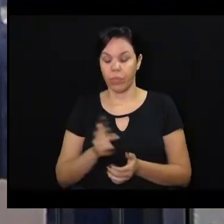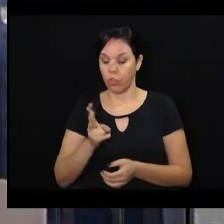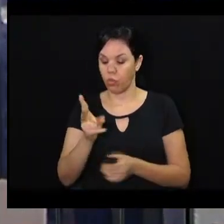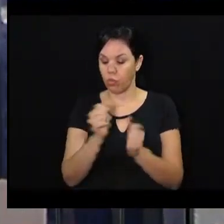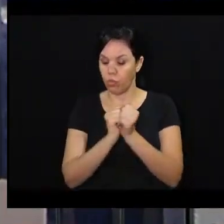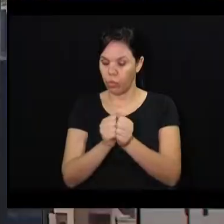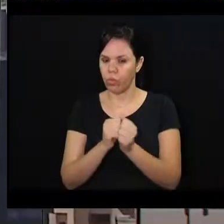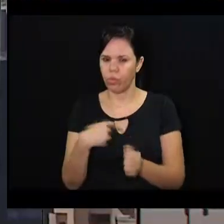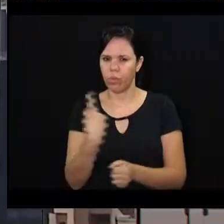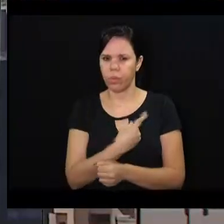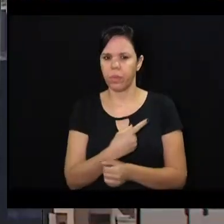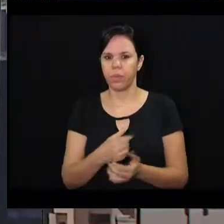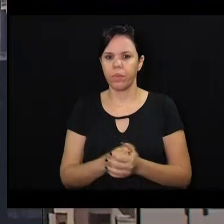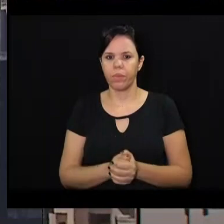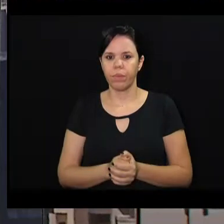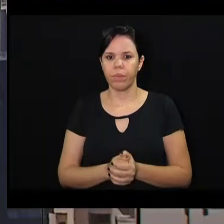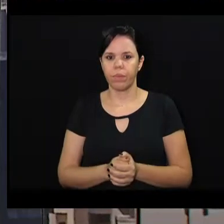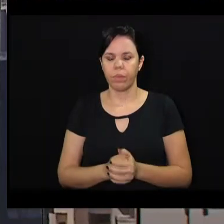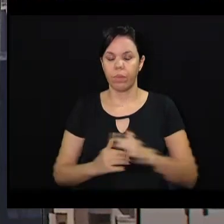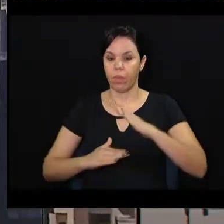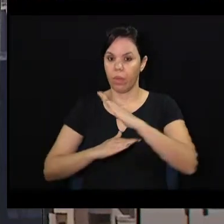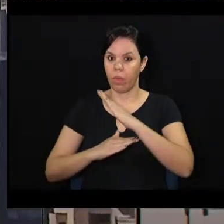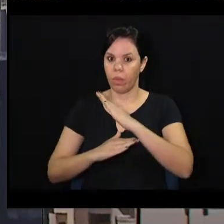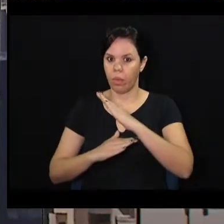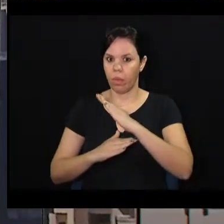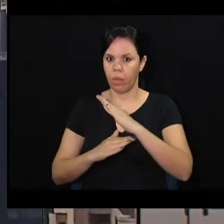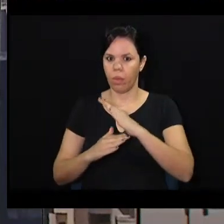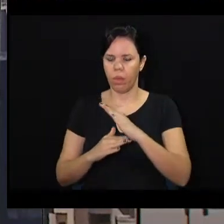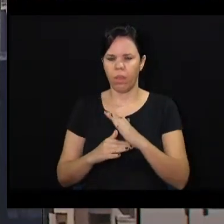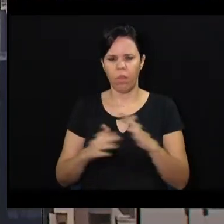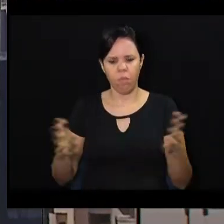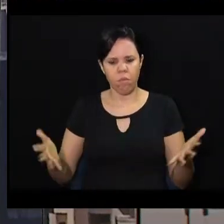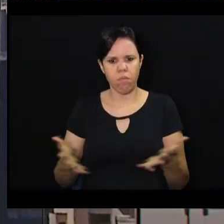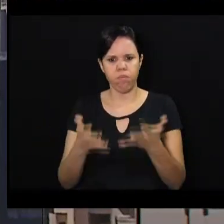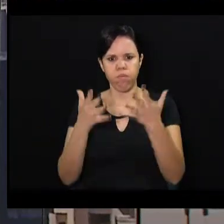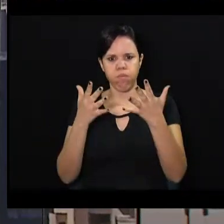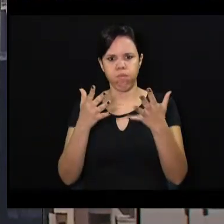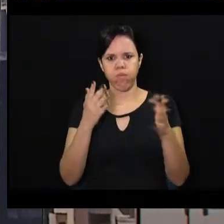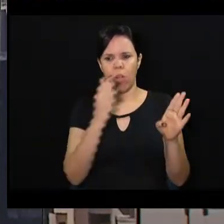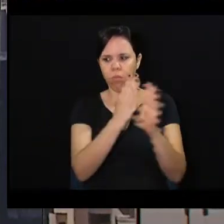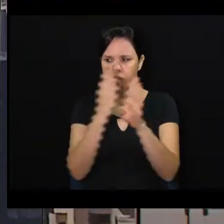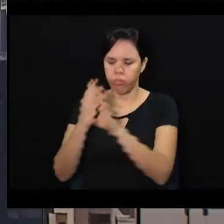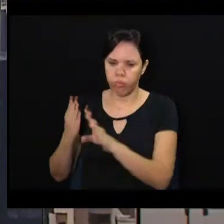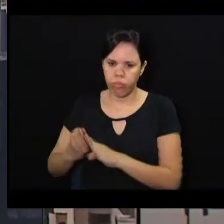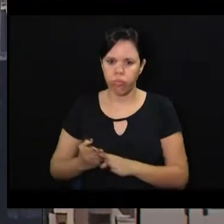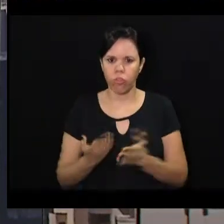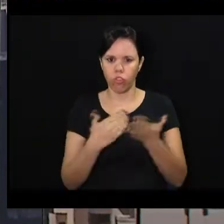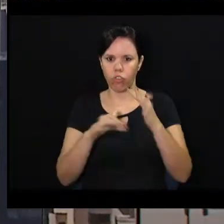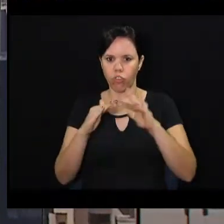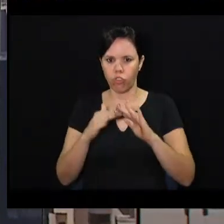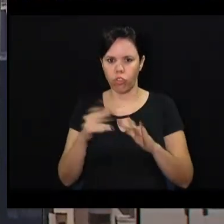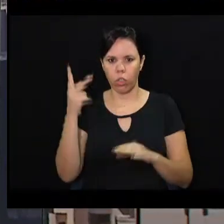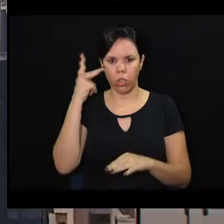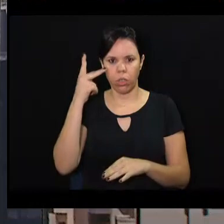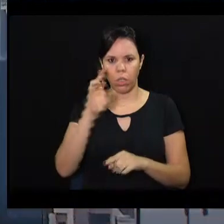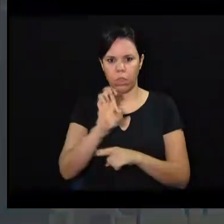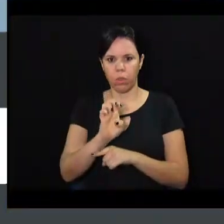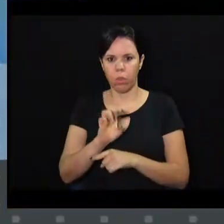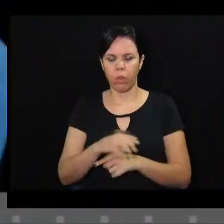com a gente, porque a Câmara sediou o encontro das escolas legislativas do estado de São Paulo. Olha